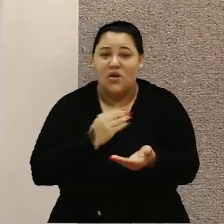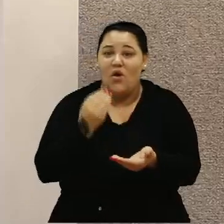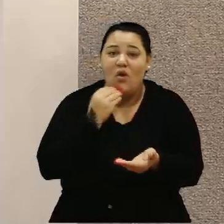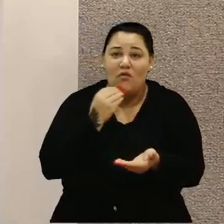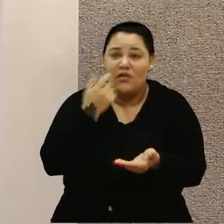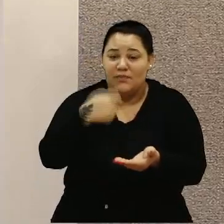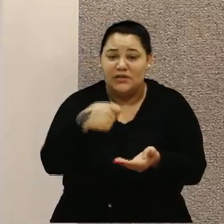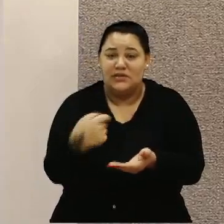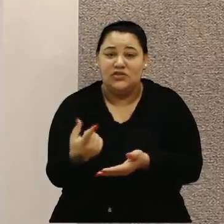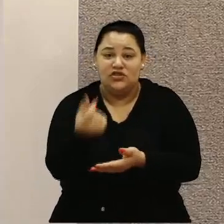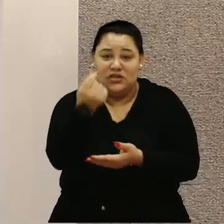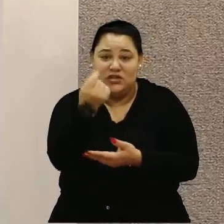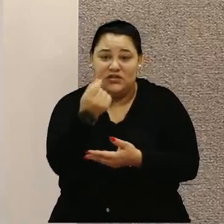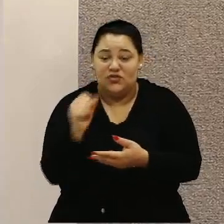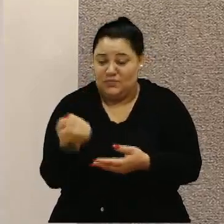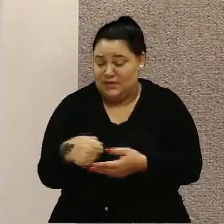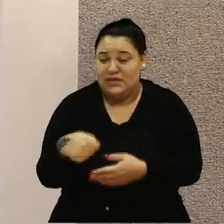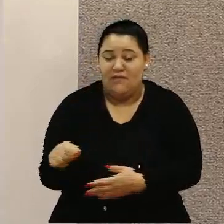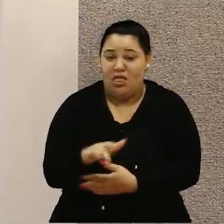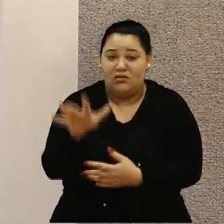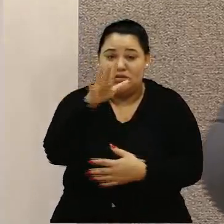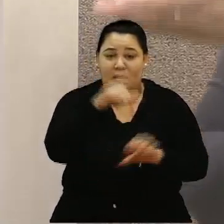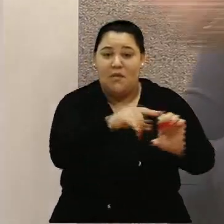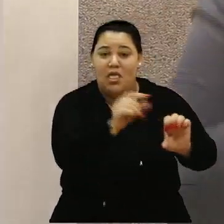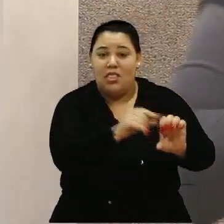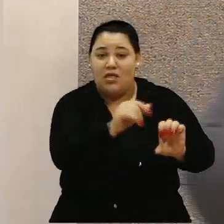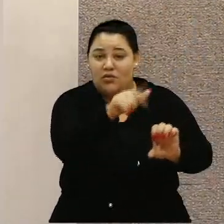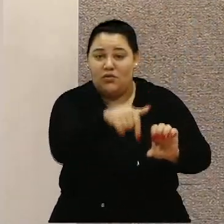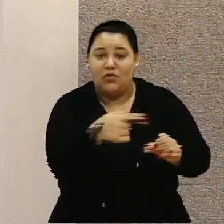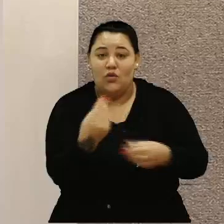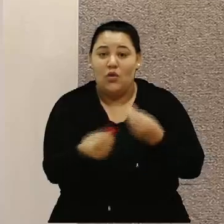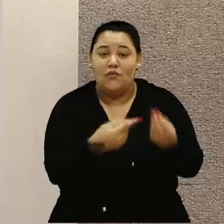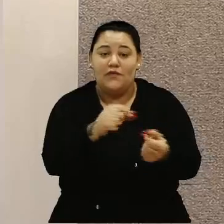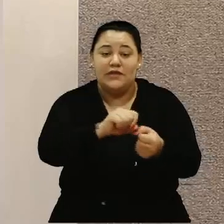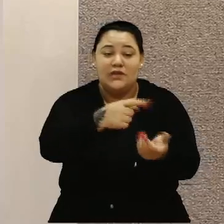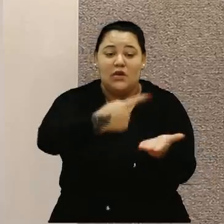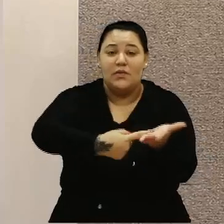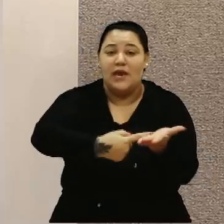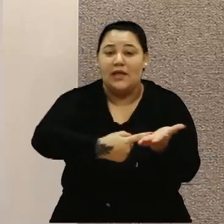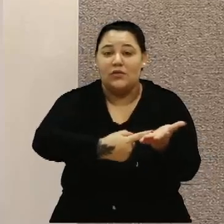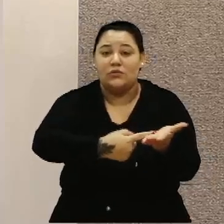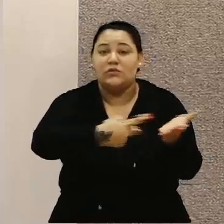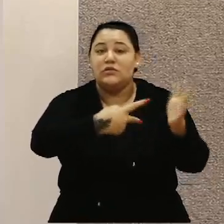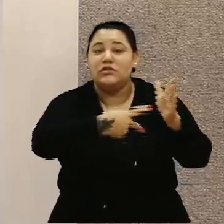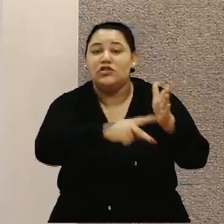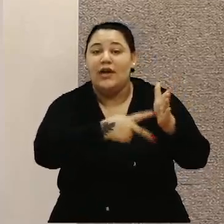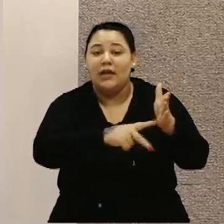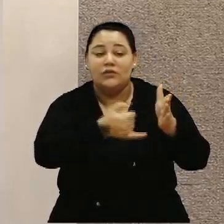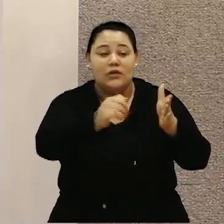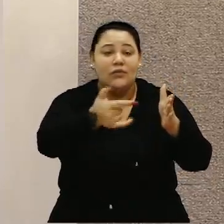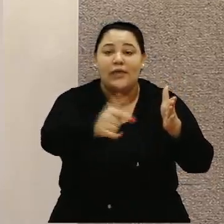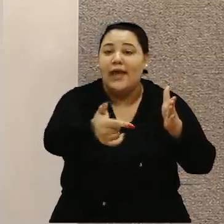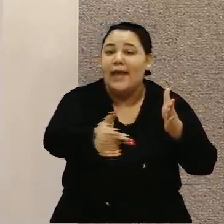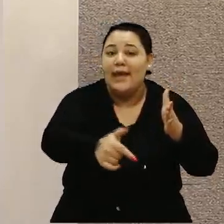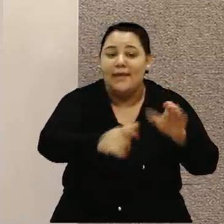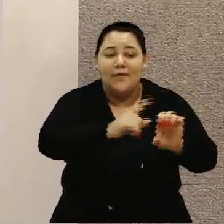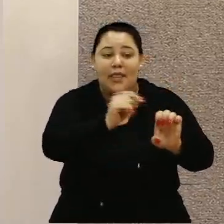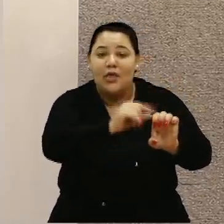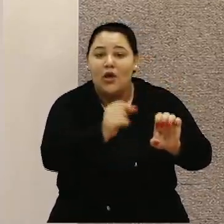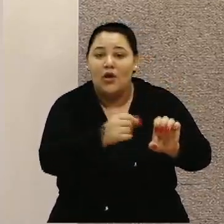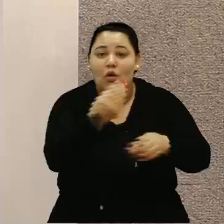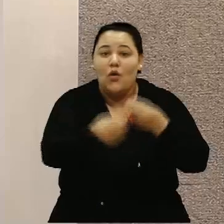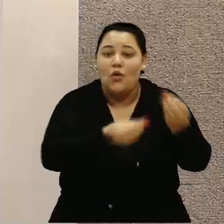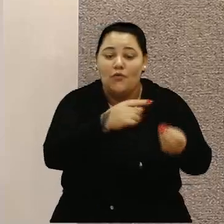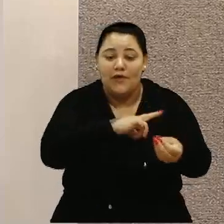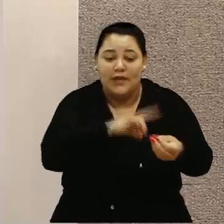que valorizar o empreendedor e o empresário. Como é que vai fazer acordo sindical se não tiver empresário? Como é que vai ter causa na justiça se não tiver empresário? Como é que vai ter